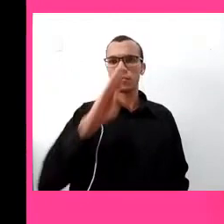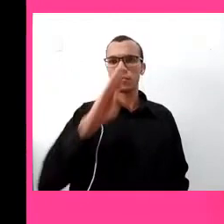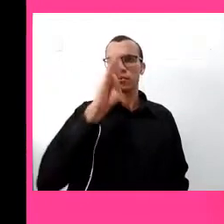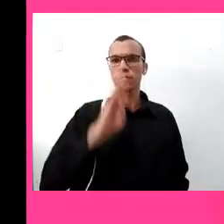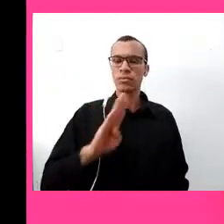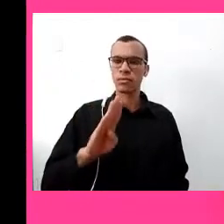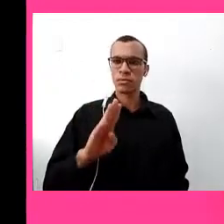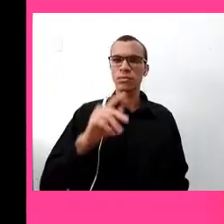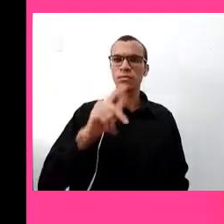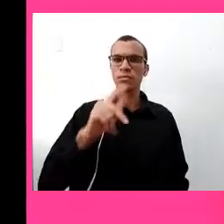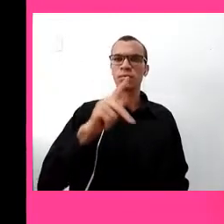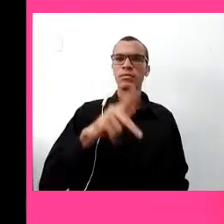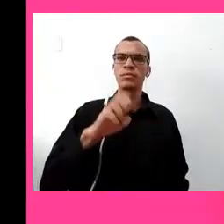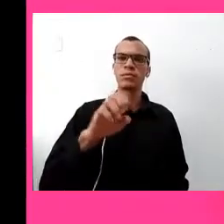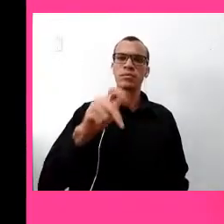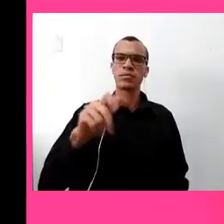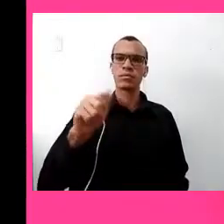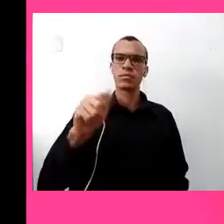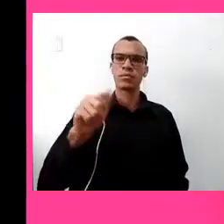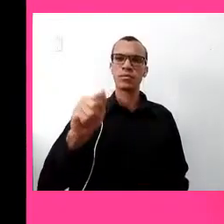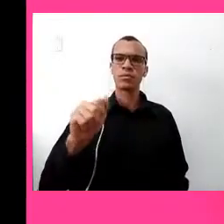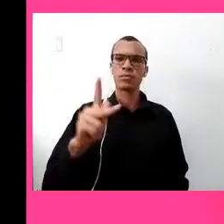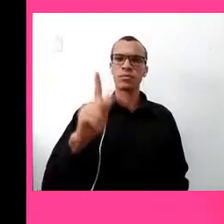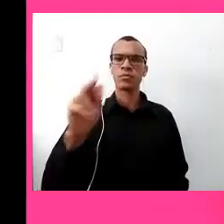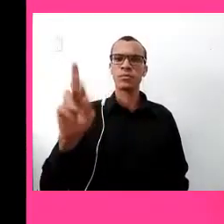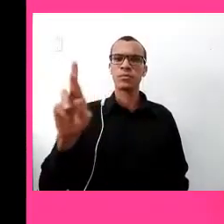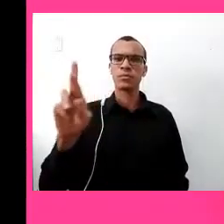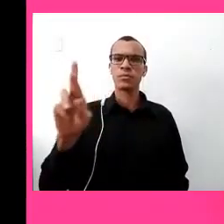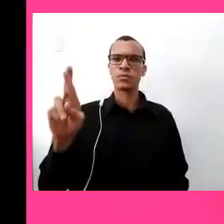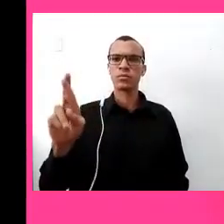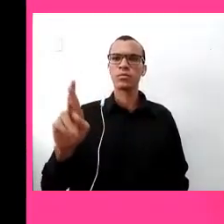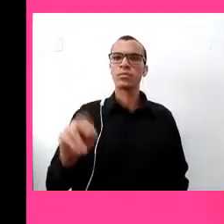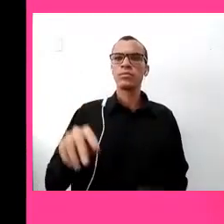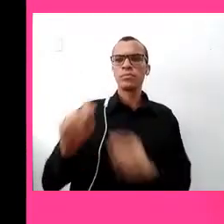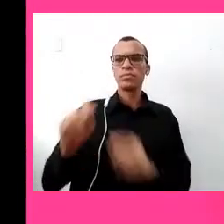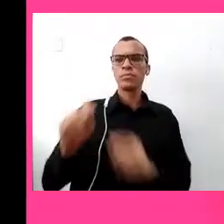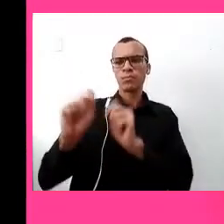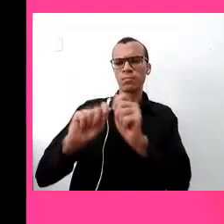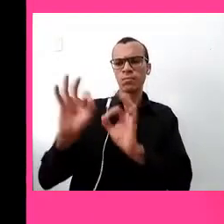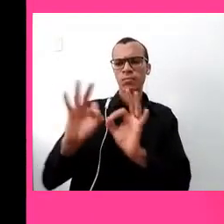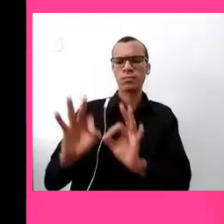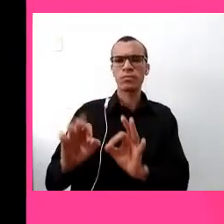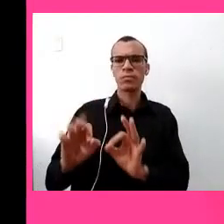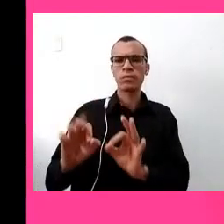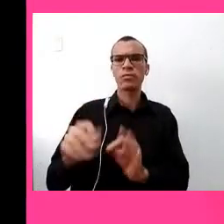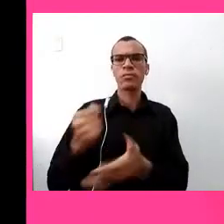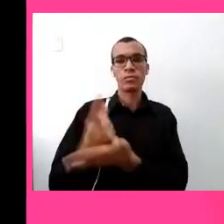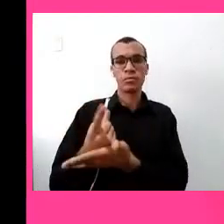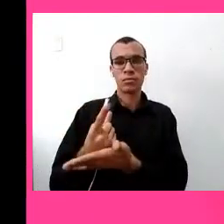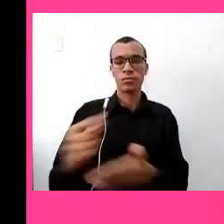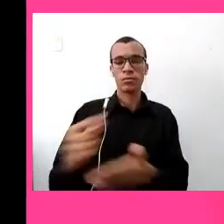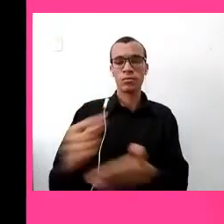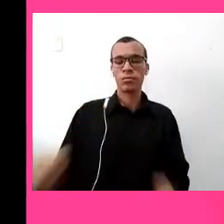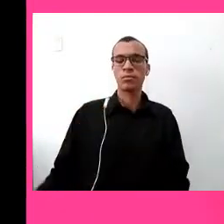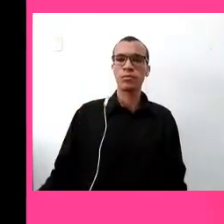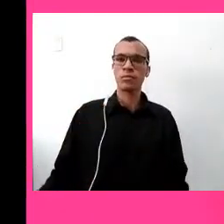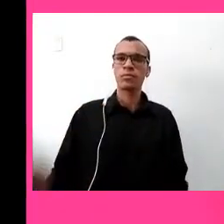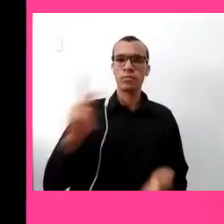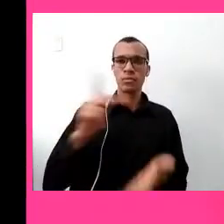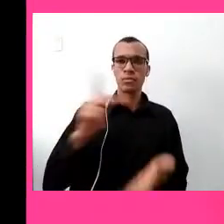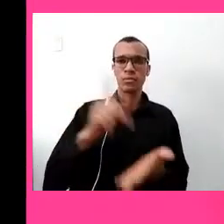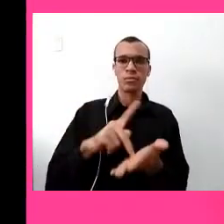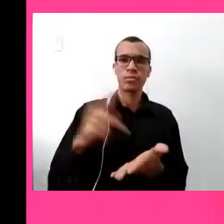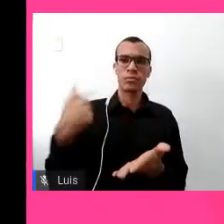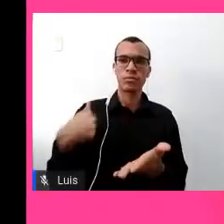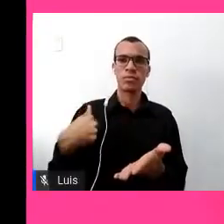Designer, ele é um programa pago, que é o que eu usei para poder fazer isso. Na verdade, a minha relação com